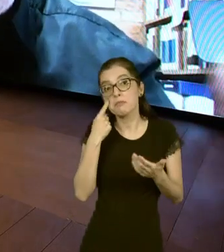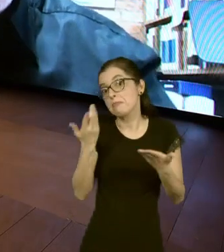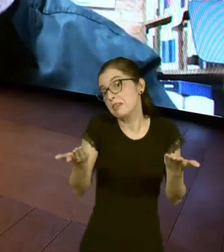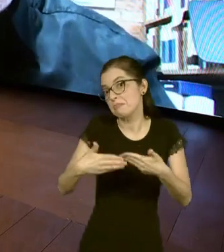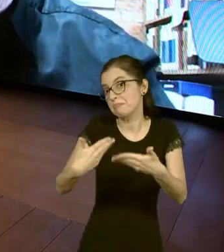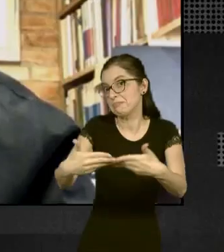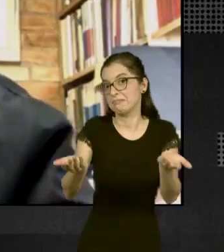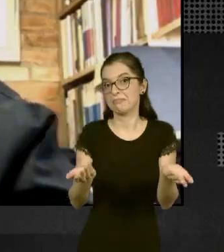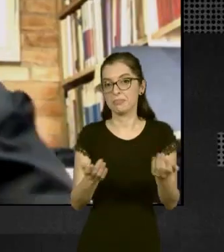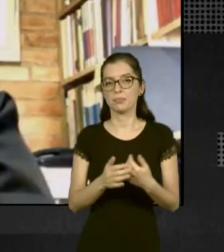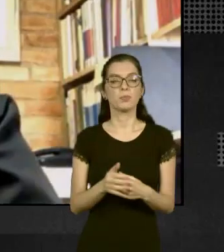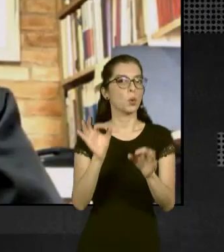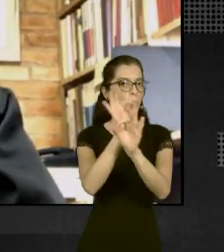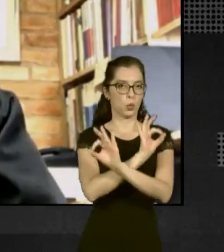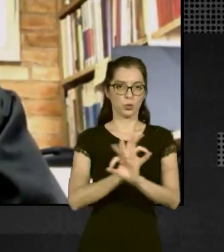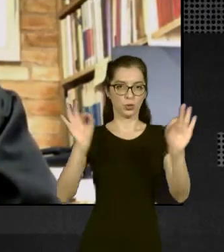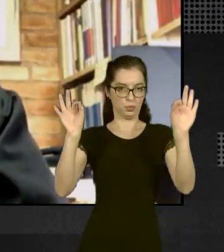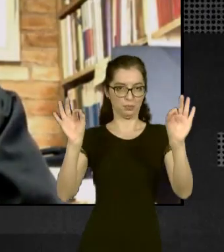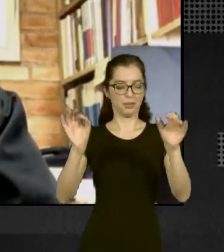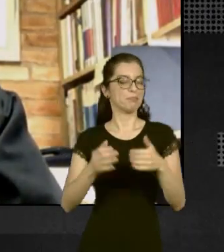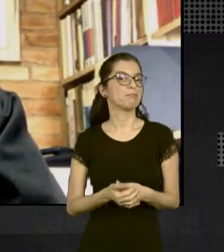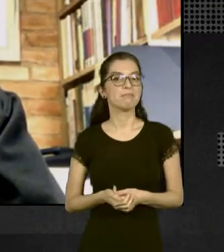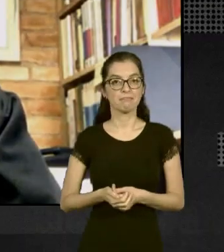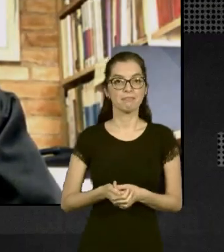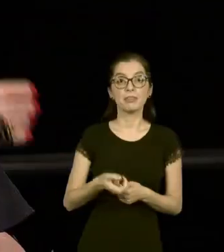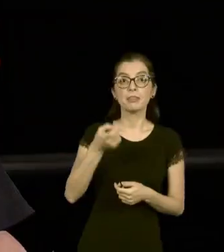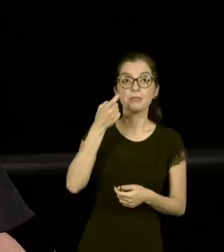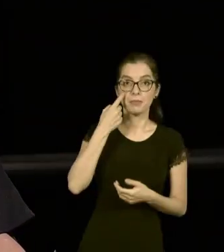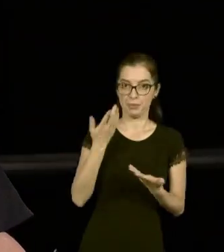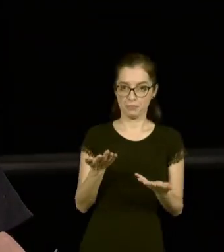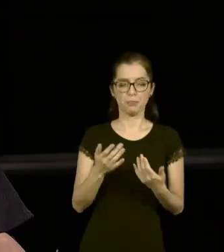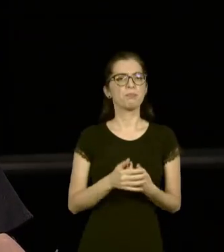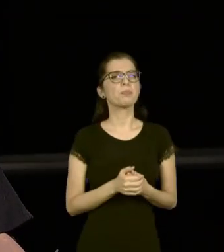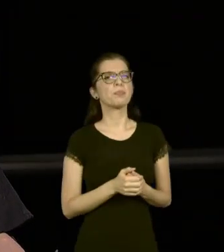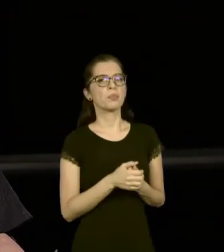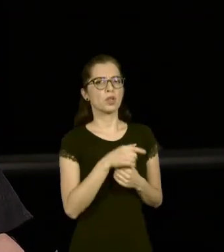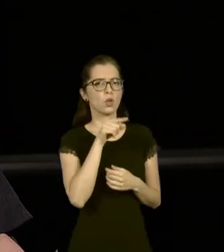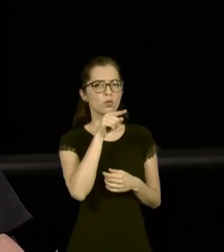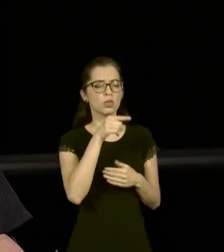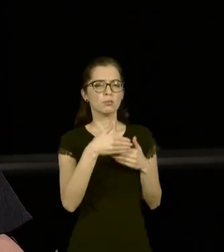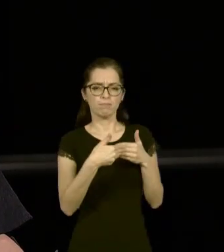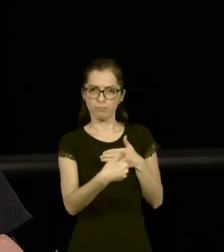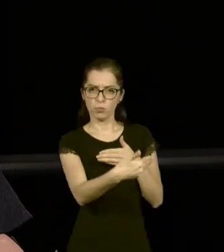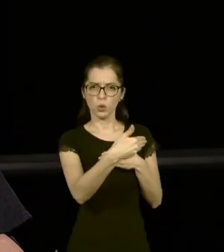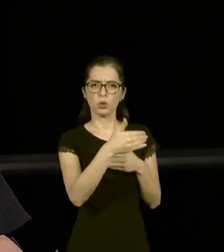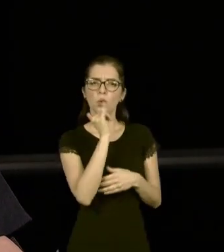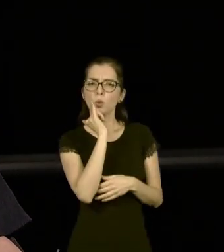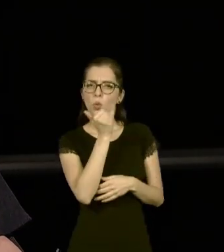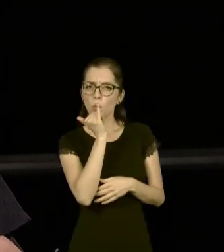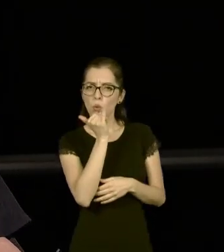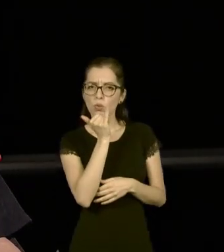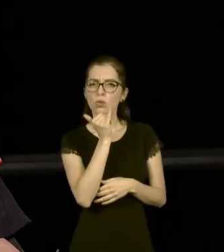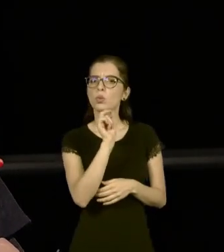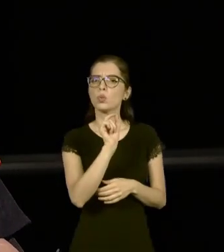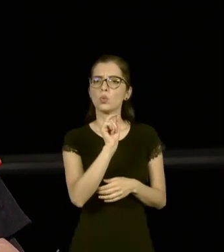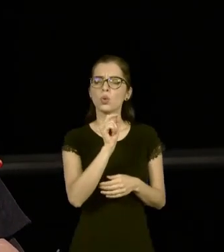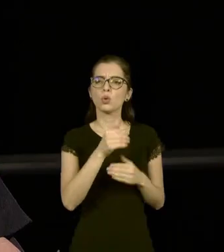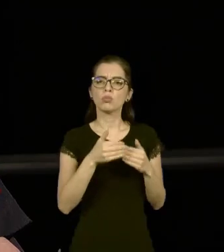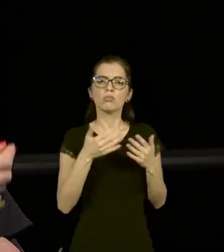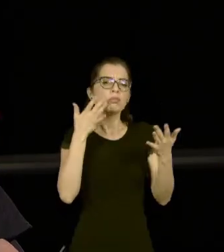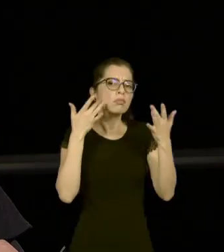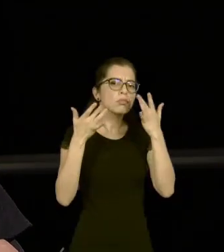daí pode melhorar. Olha só. Então, vamos começar contando um pouco sobre os seus primeiros contatos com o